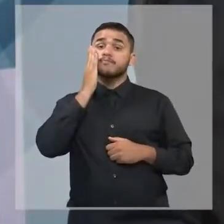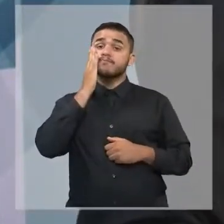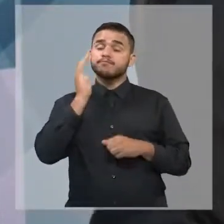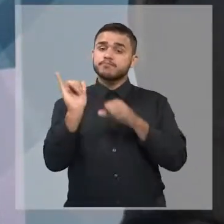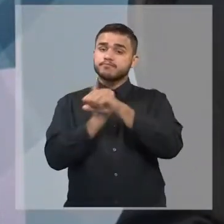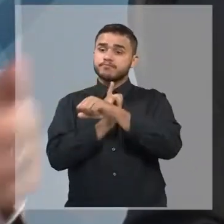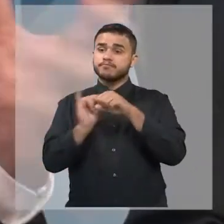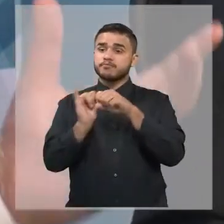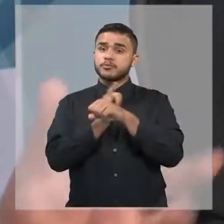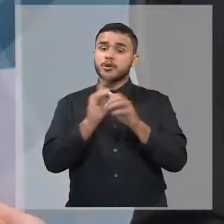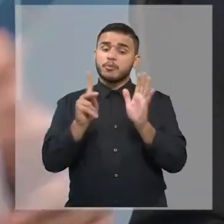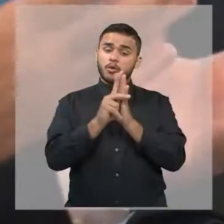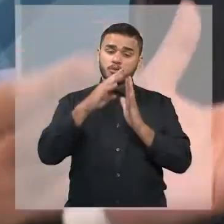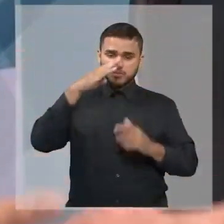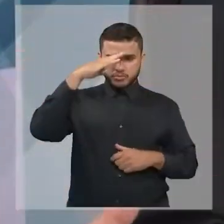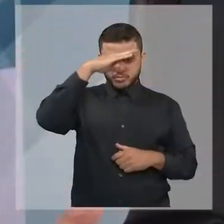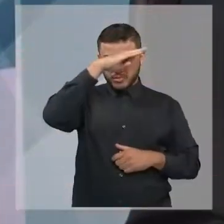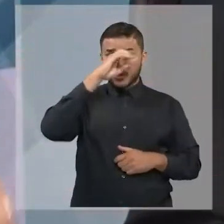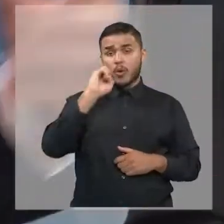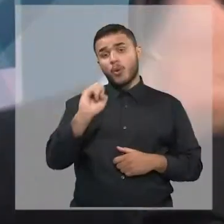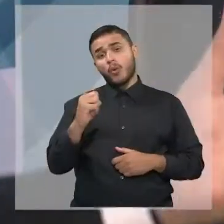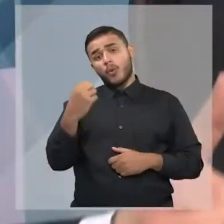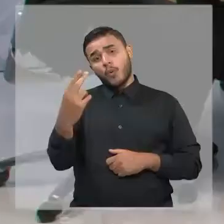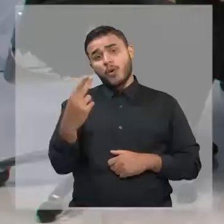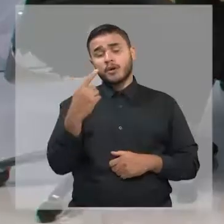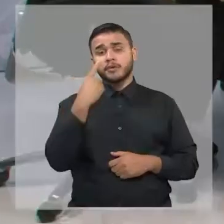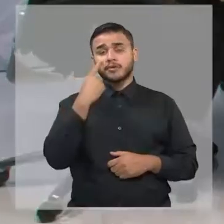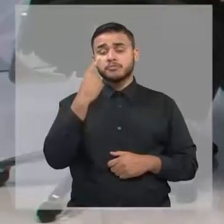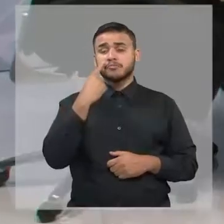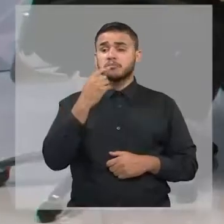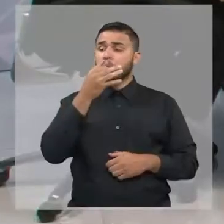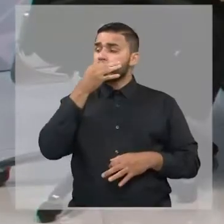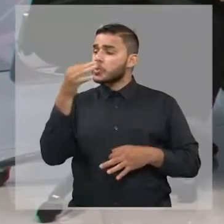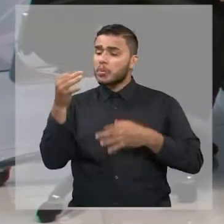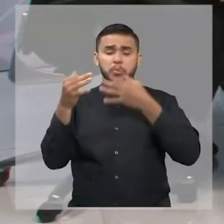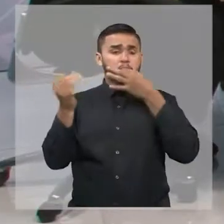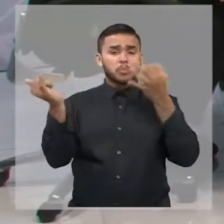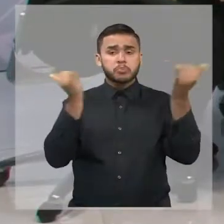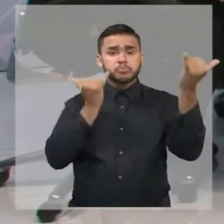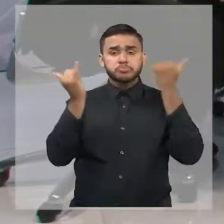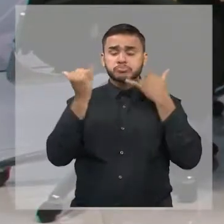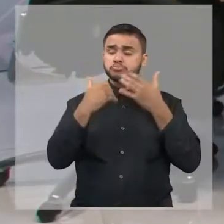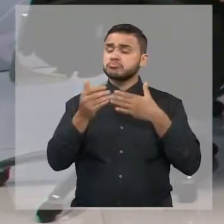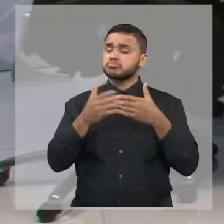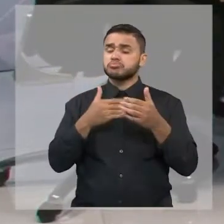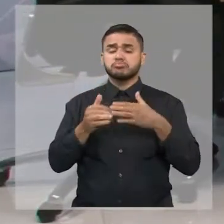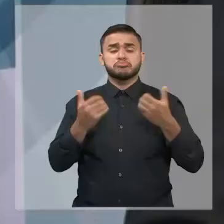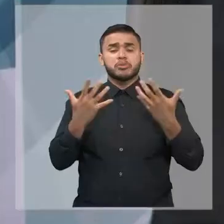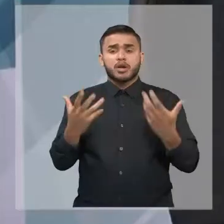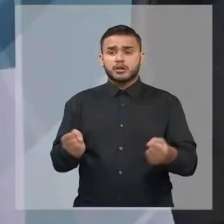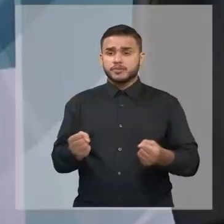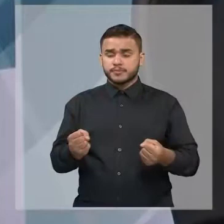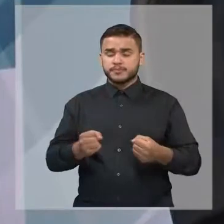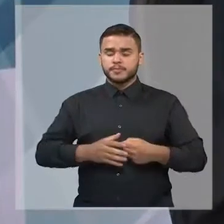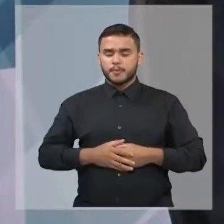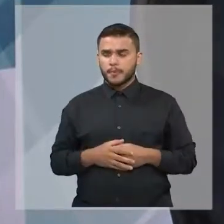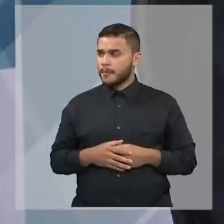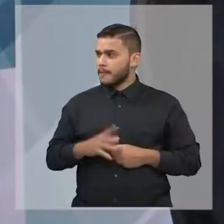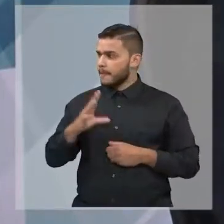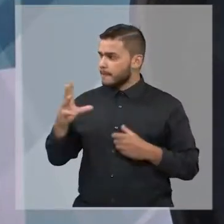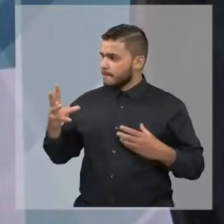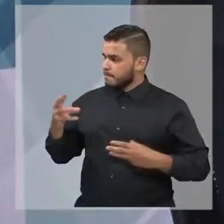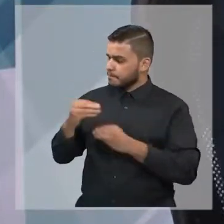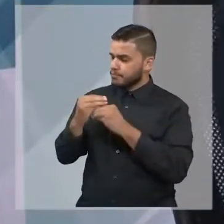do presidente ou se é uma aceita opiniões daqui e dali e joga... Nesses outros 2 dias, só te cortando só